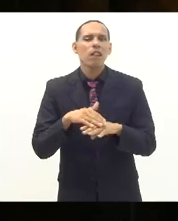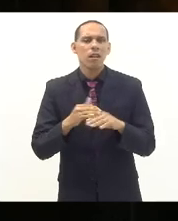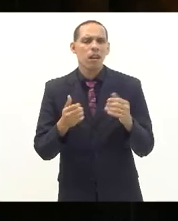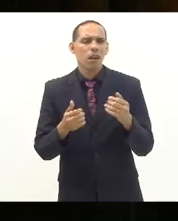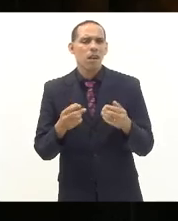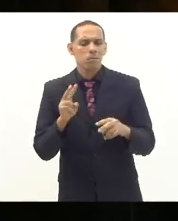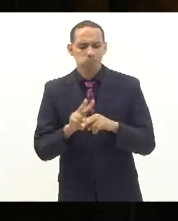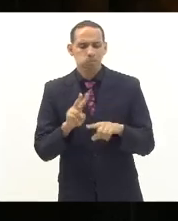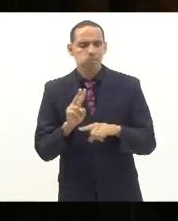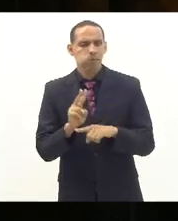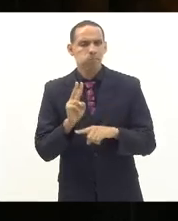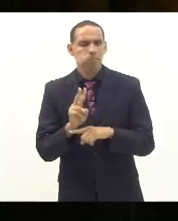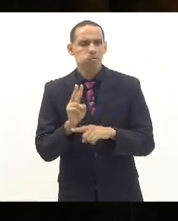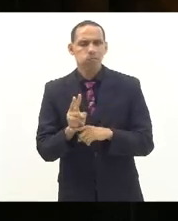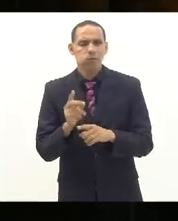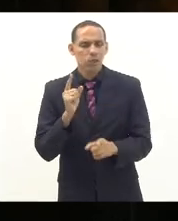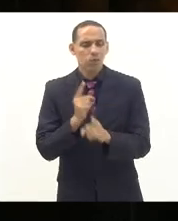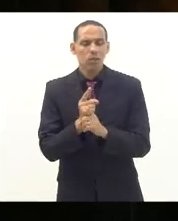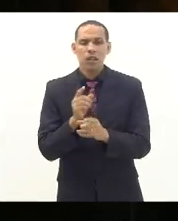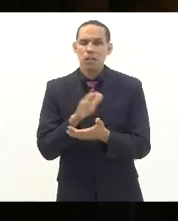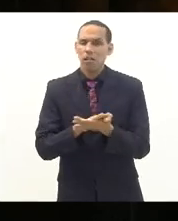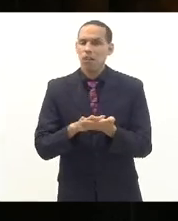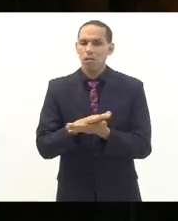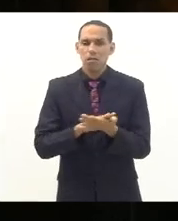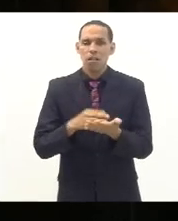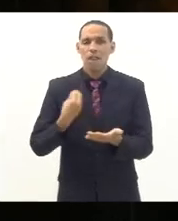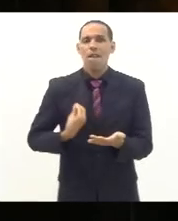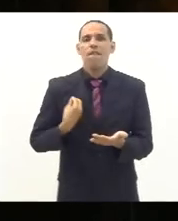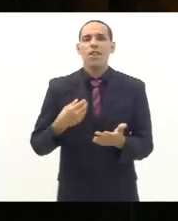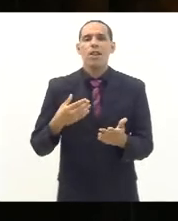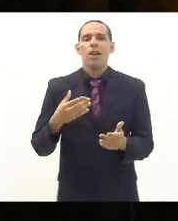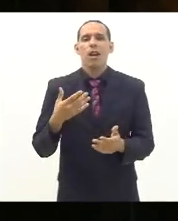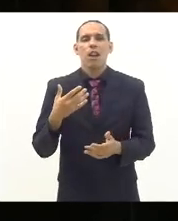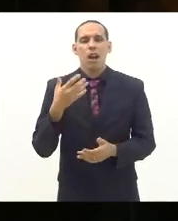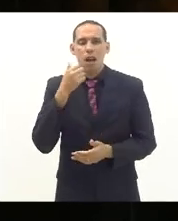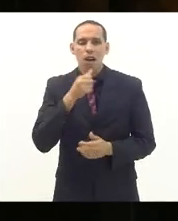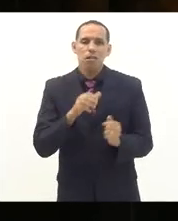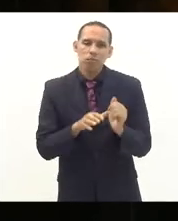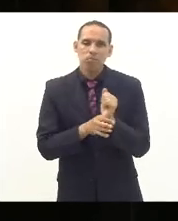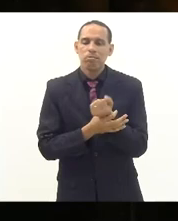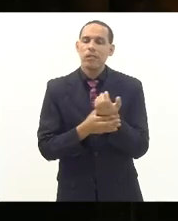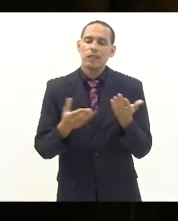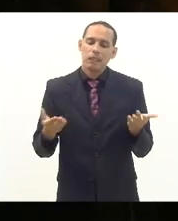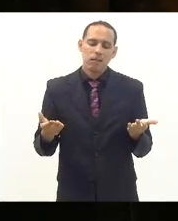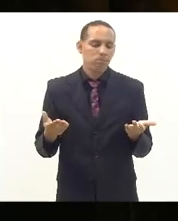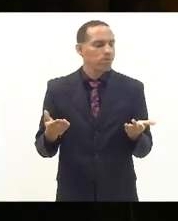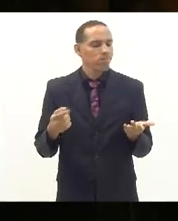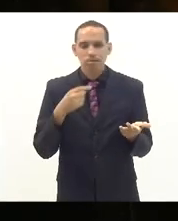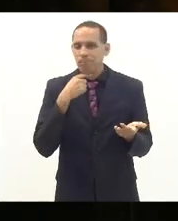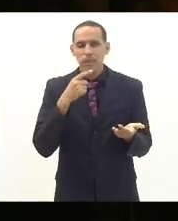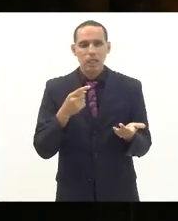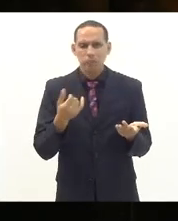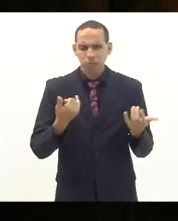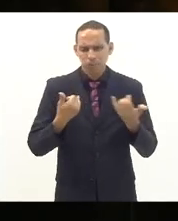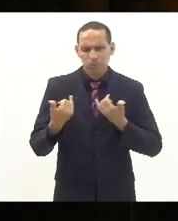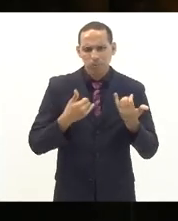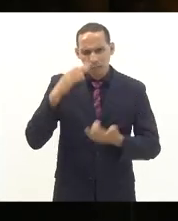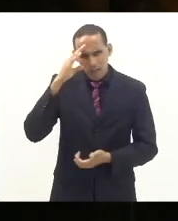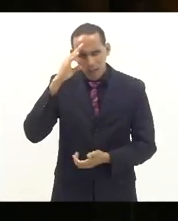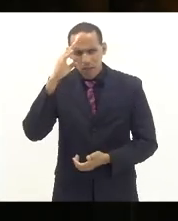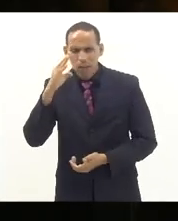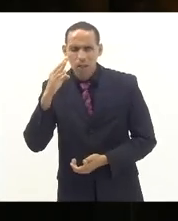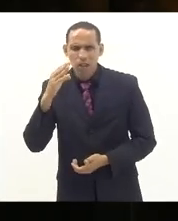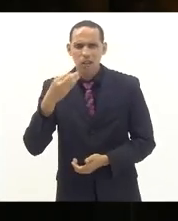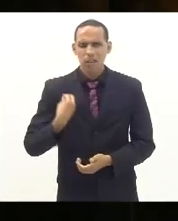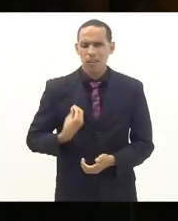proteção que Garanta a vida dela então não tem jeito senhora presidenta quer me dizer de prioridade